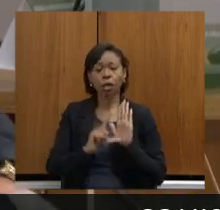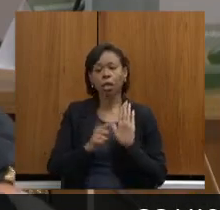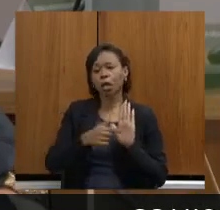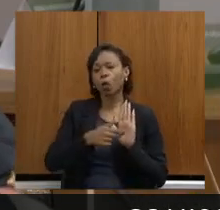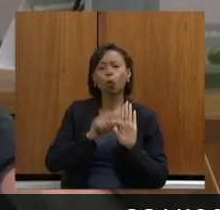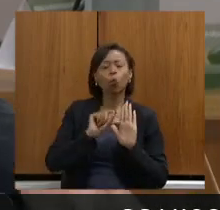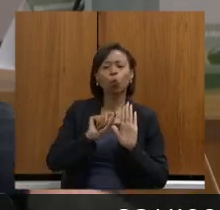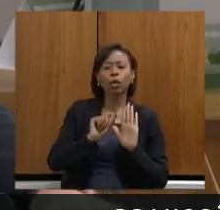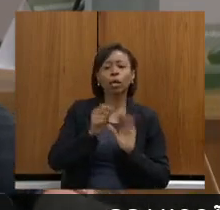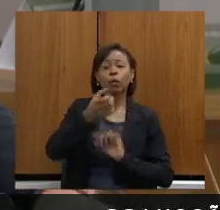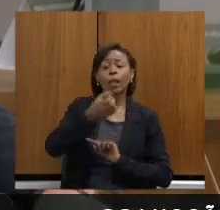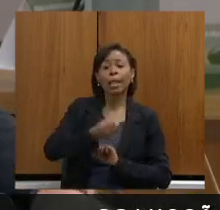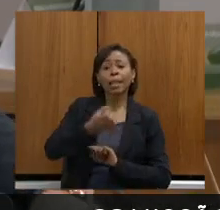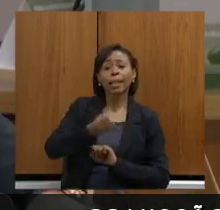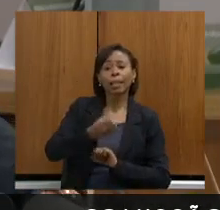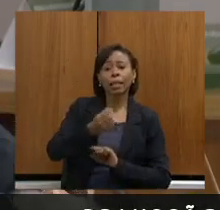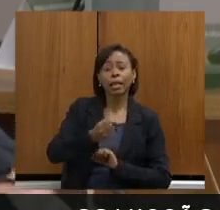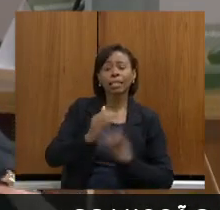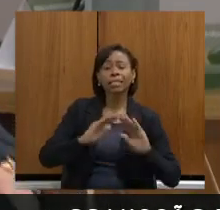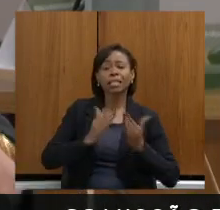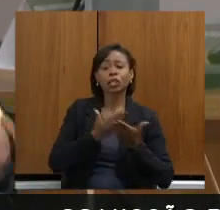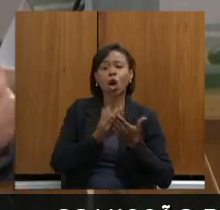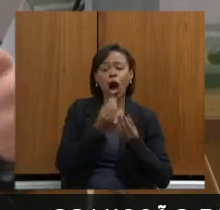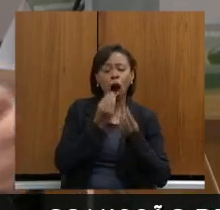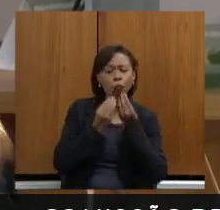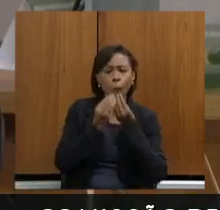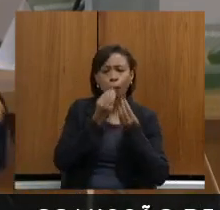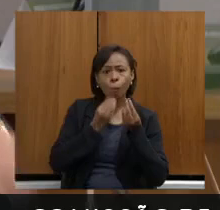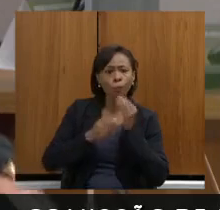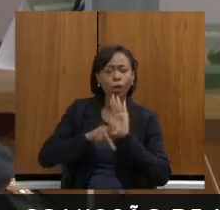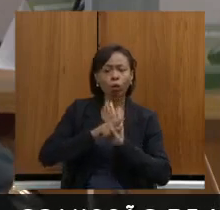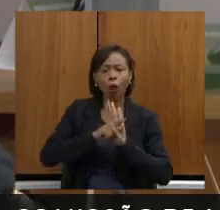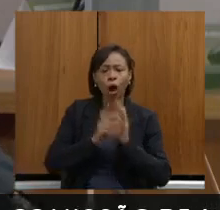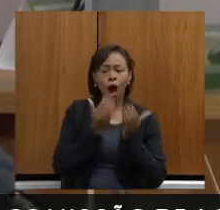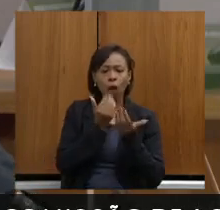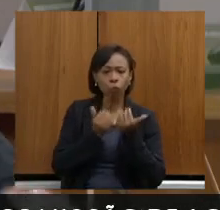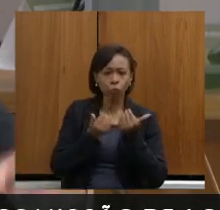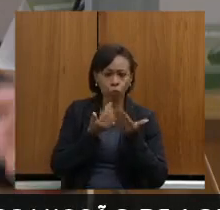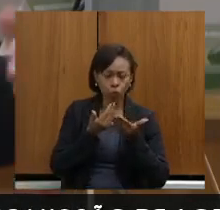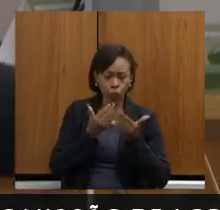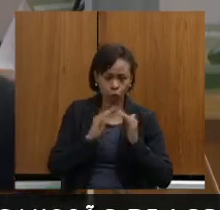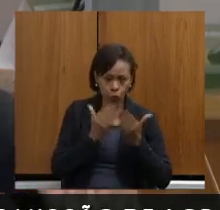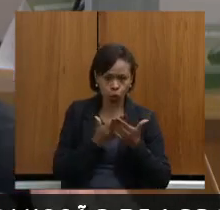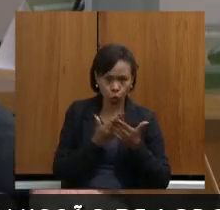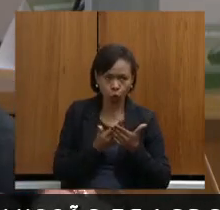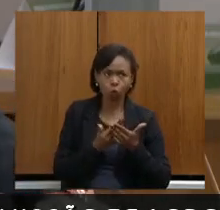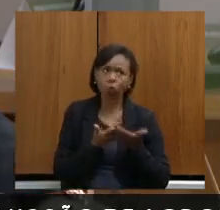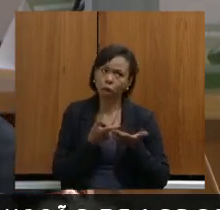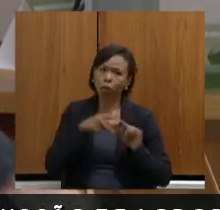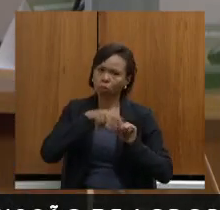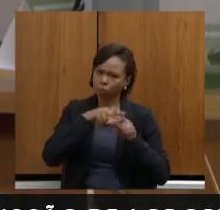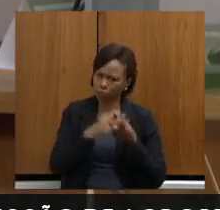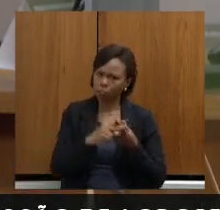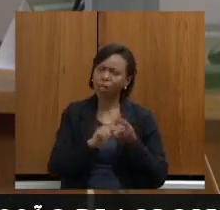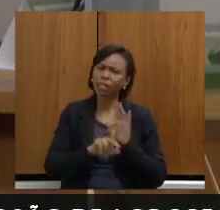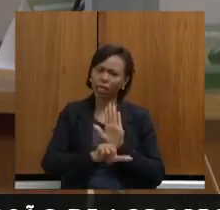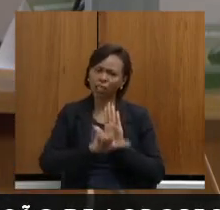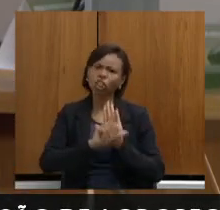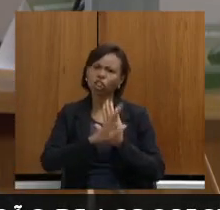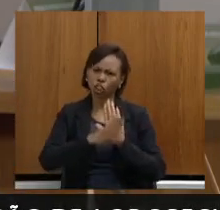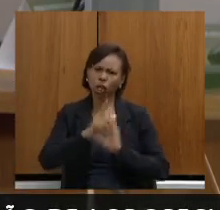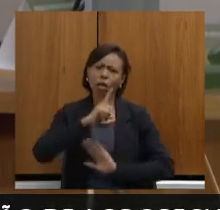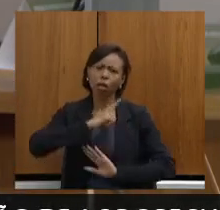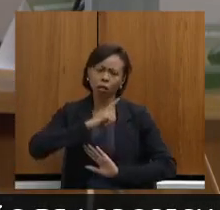do leite na merenda escolar com aperfeiçoamento da legislação que já existe nós temos uma legislação